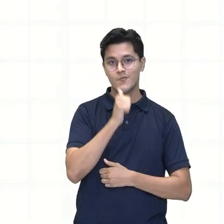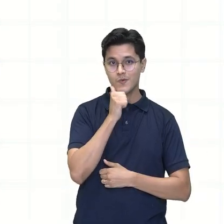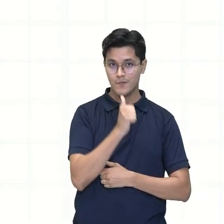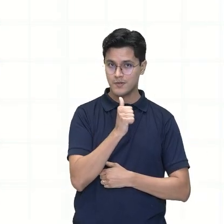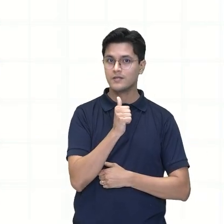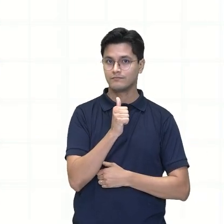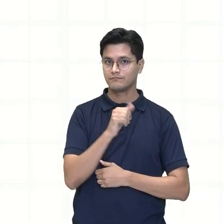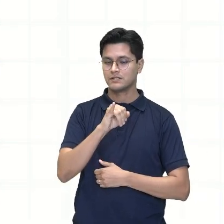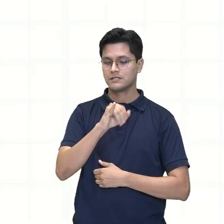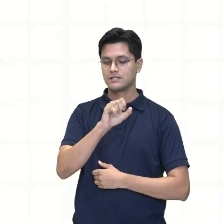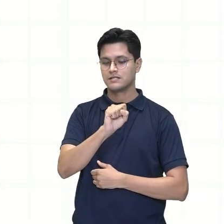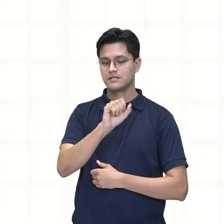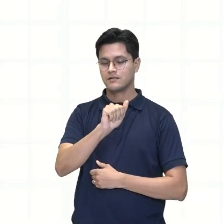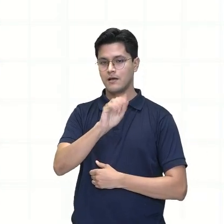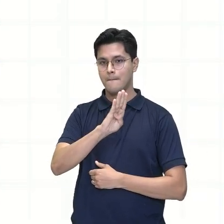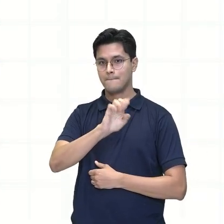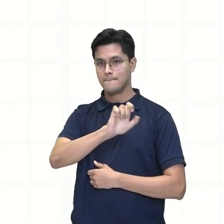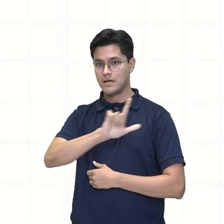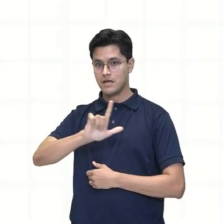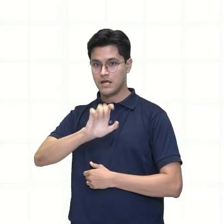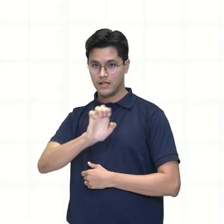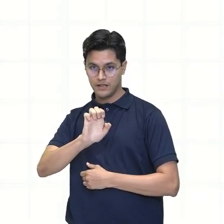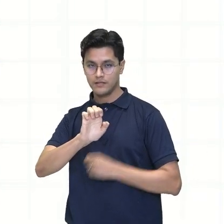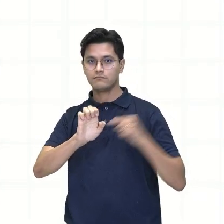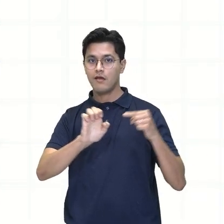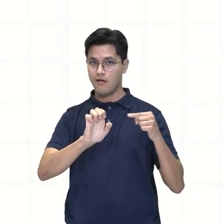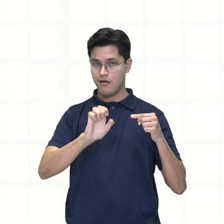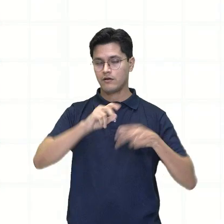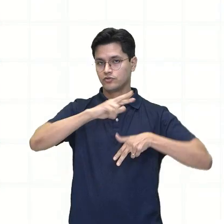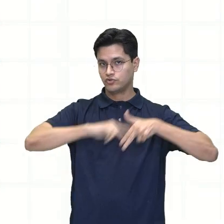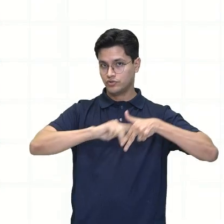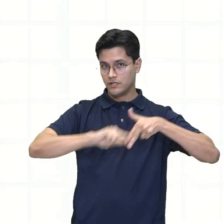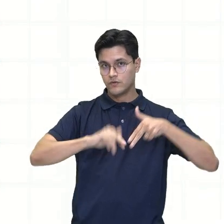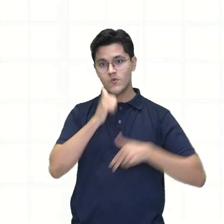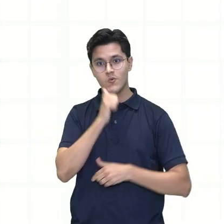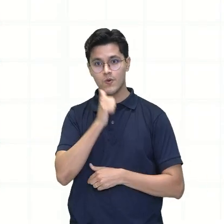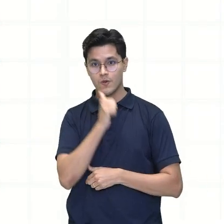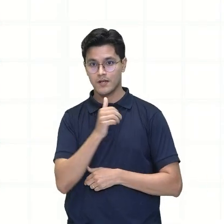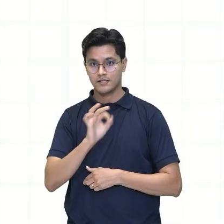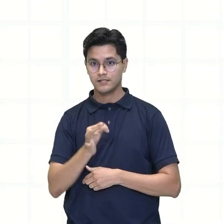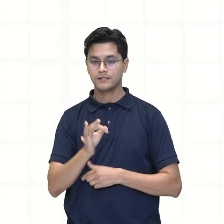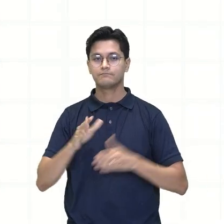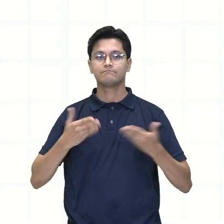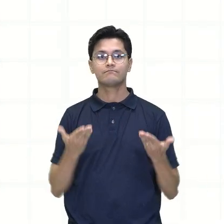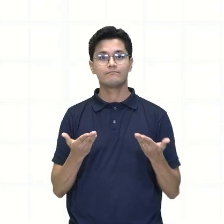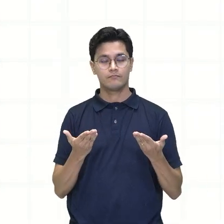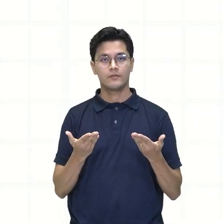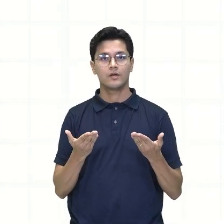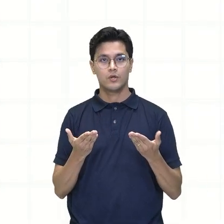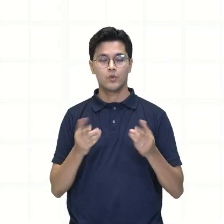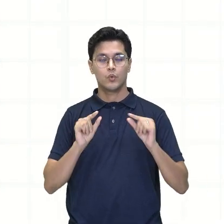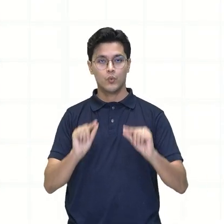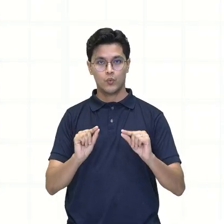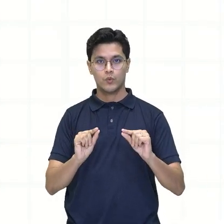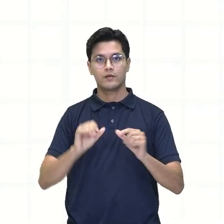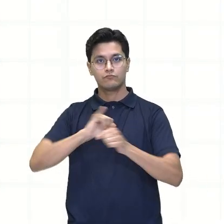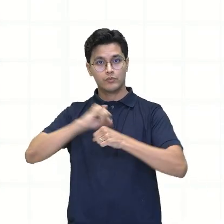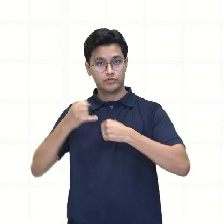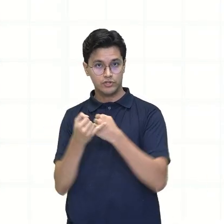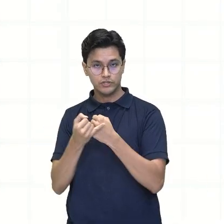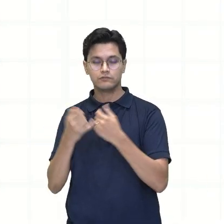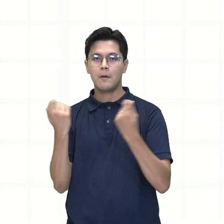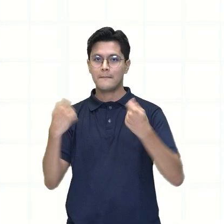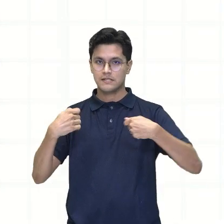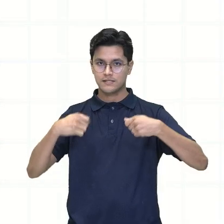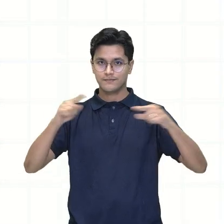substantivo? Isabelle. Isabelle é feminino, não feminino, né? Então, portanto, bela e guerreira tem que